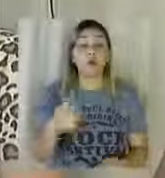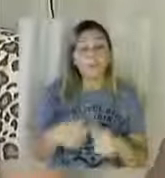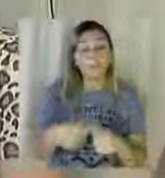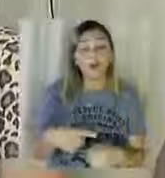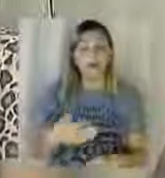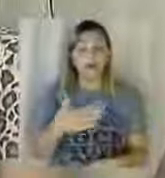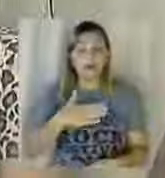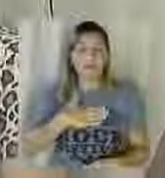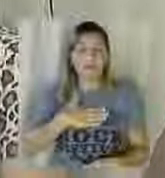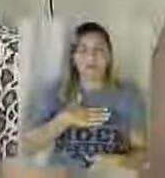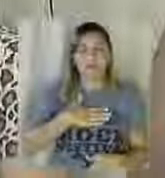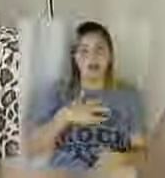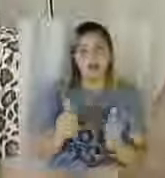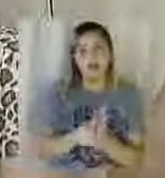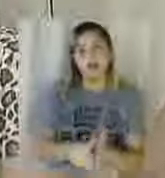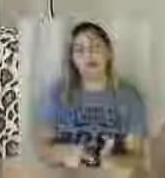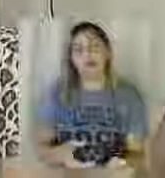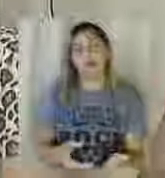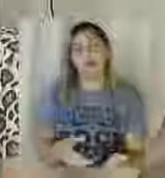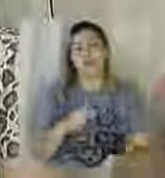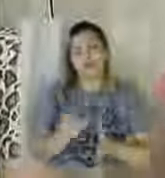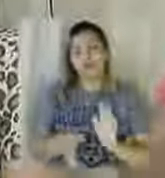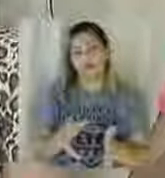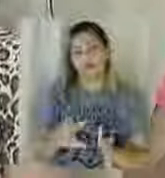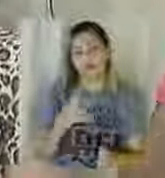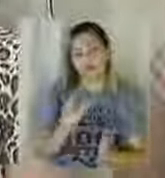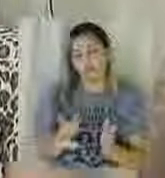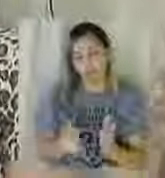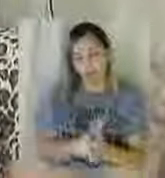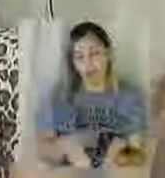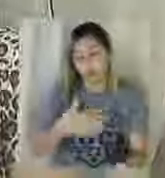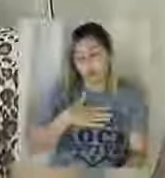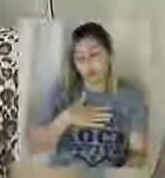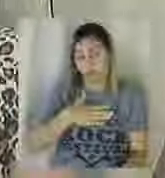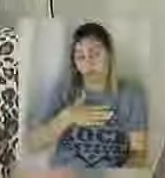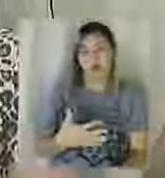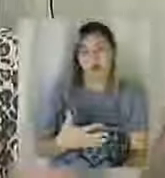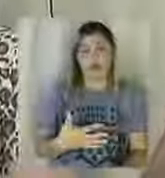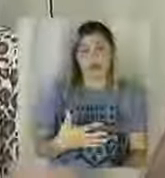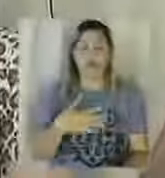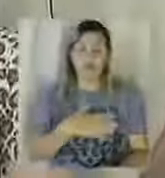língua, a língua de sinais. E eu gosto muito.